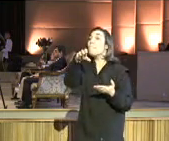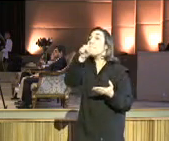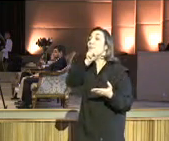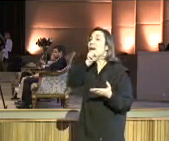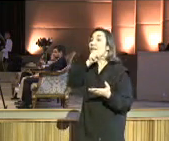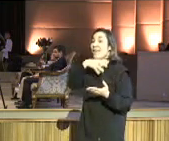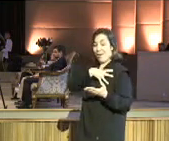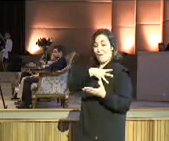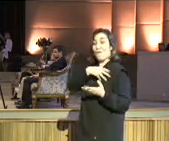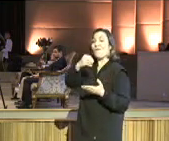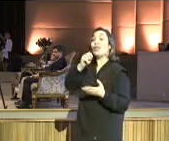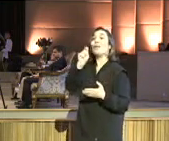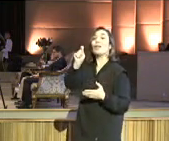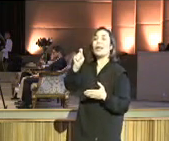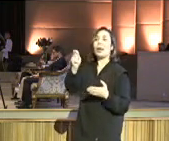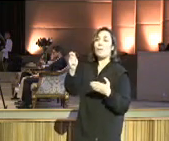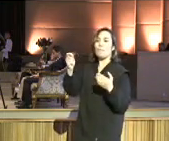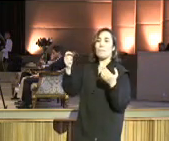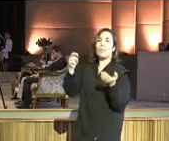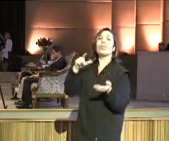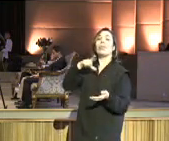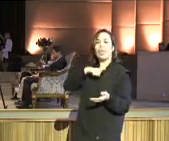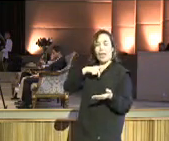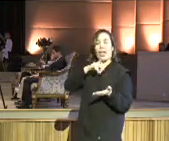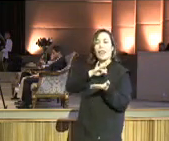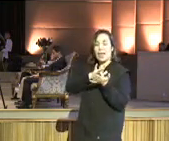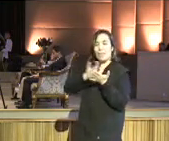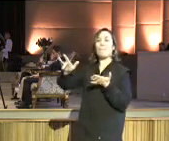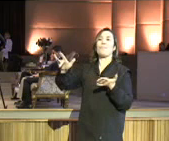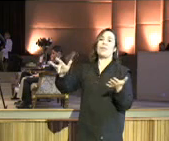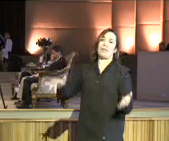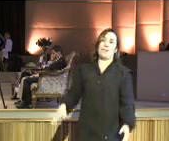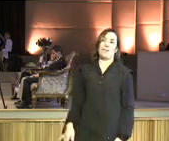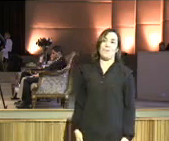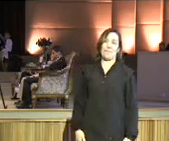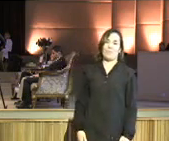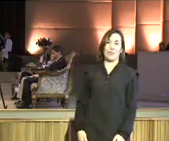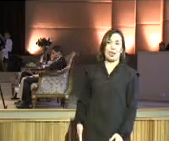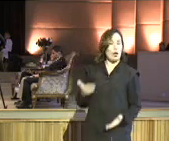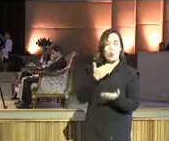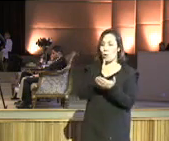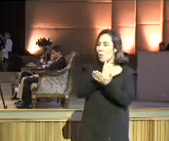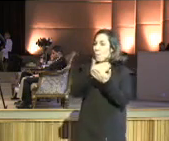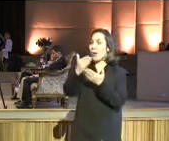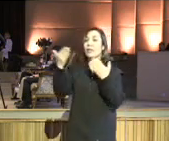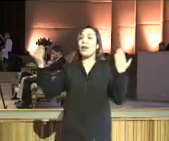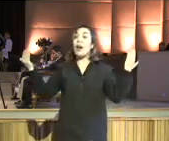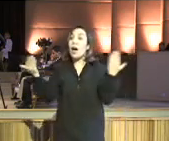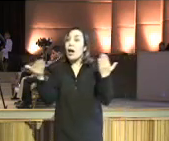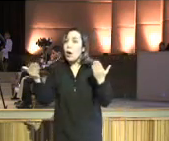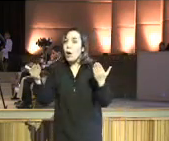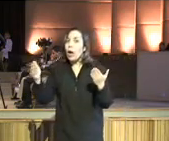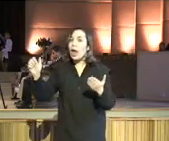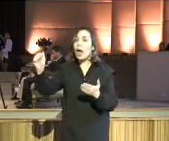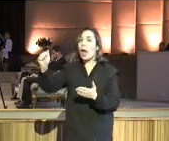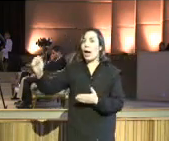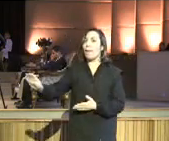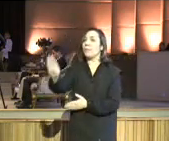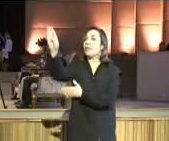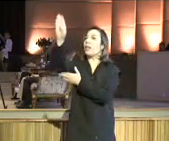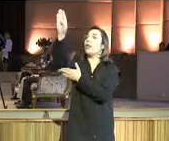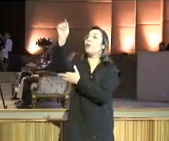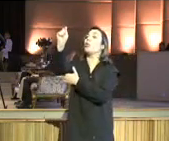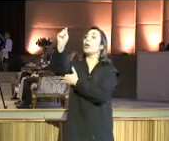o mesmo. E aí Absalão inicia uma campanha de marketing político, denegrindo